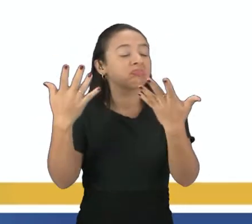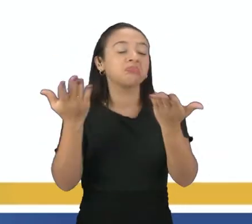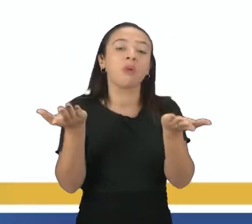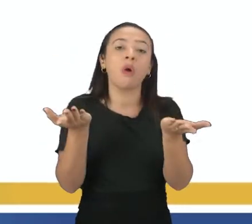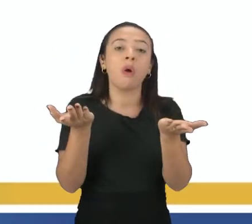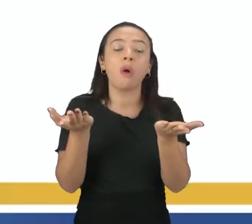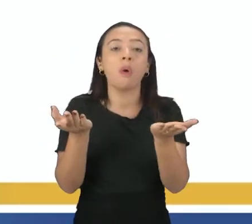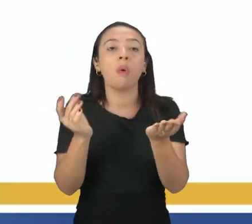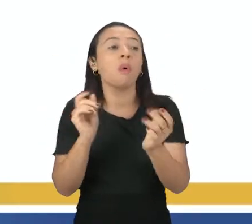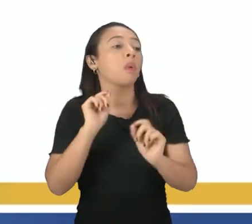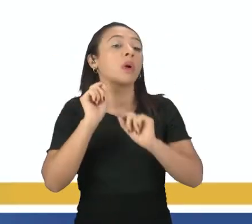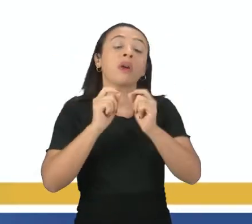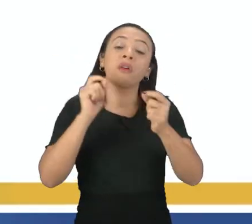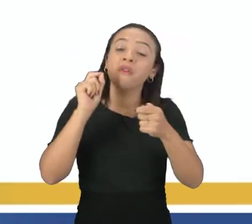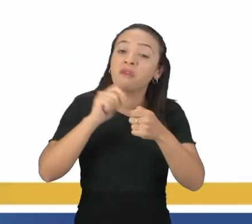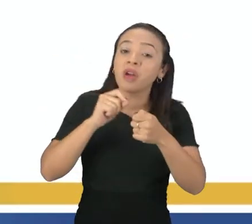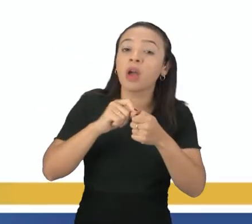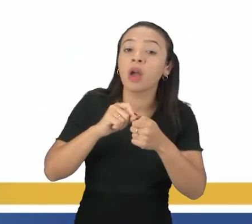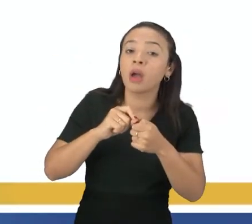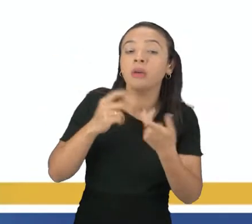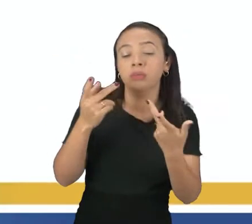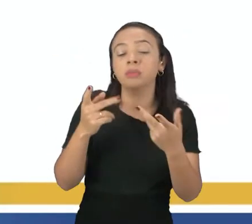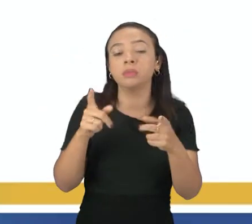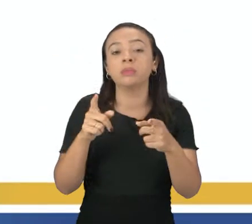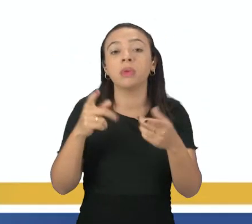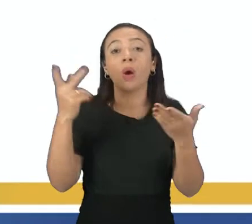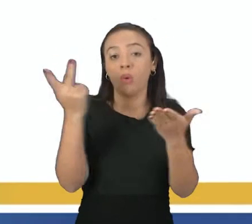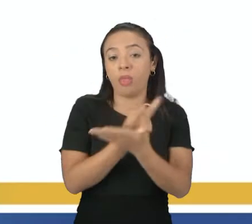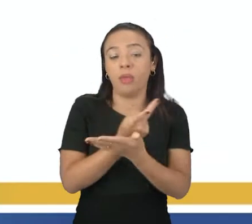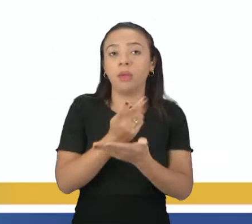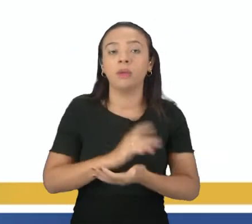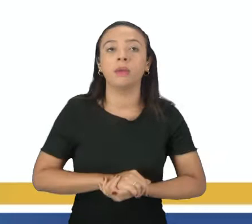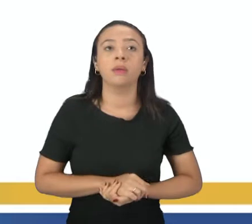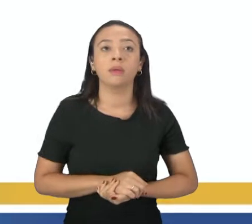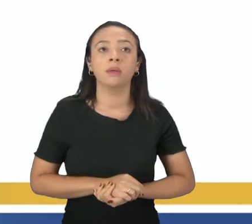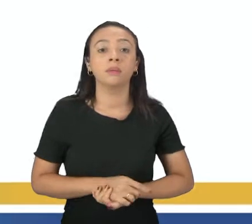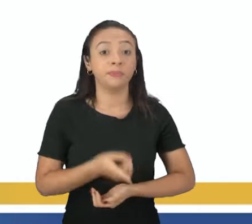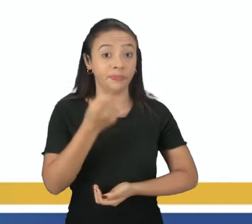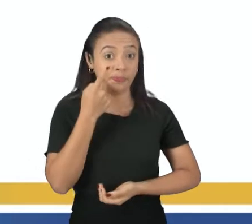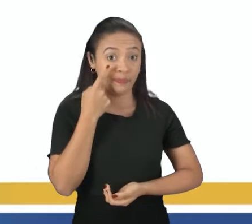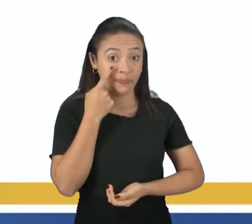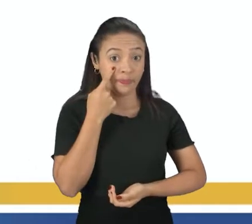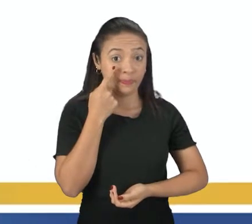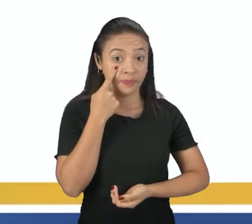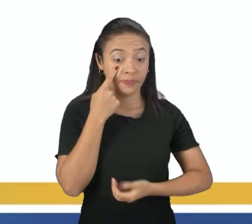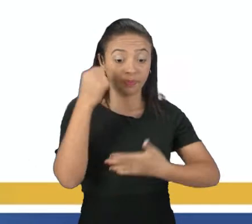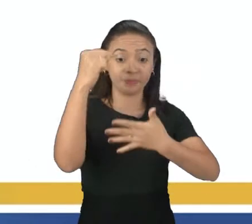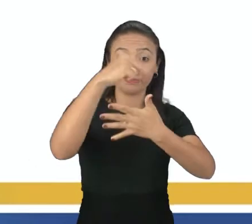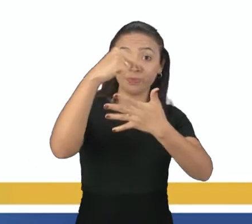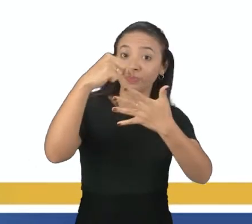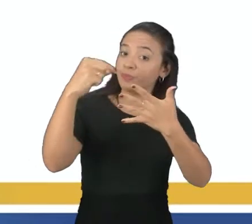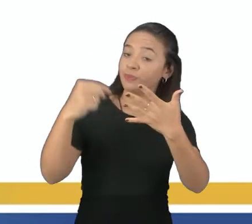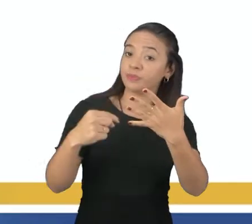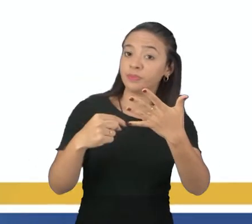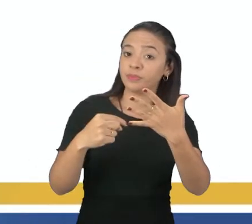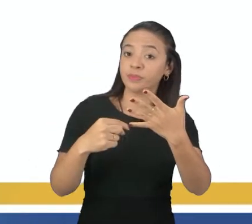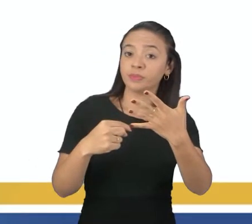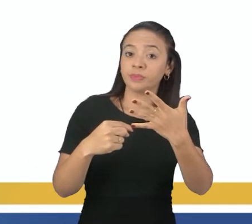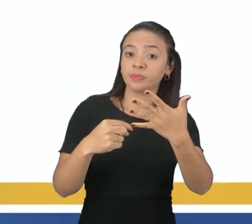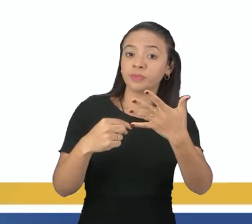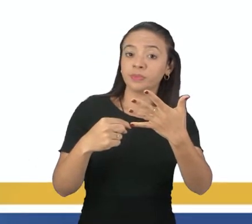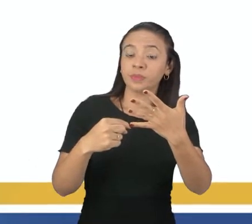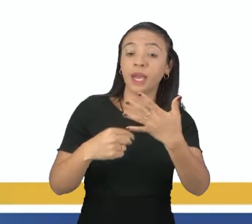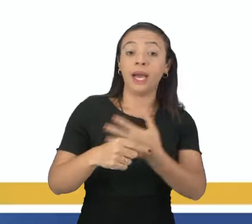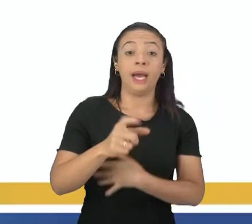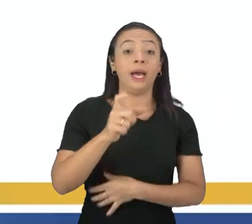determinada atitude ou ação praticada. Vamos ver aqui os elementos narrativos, as